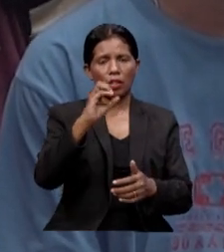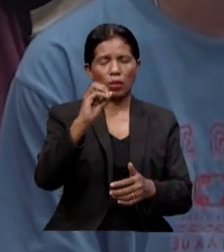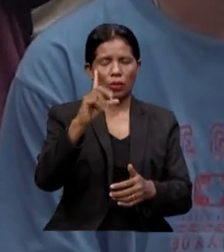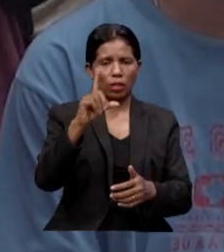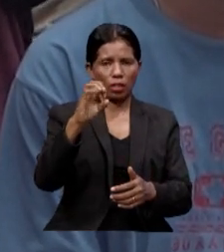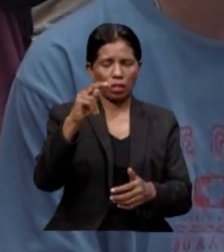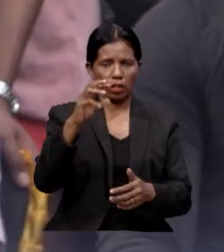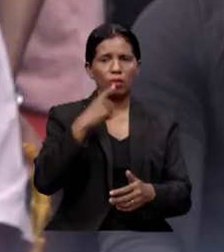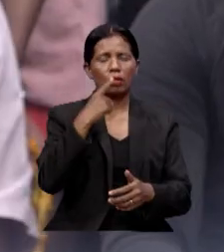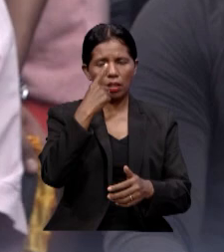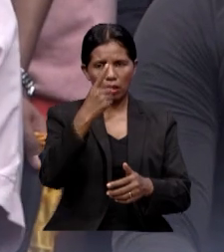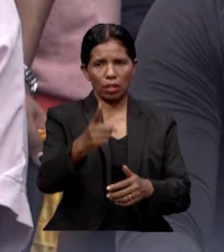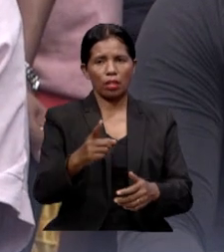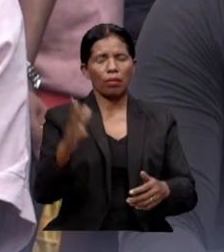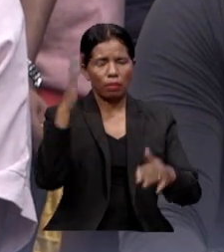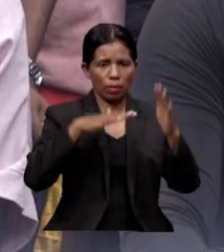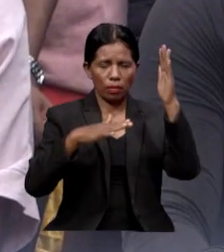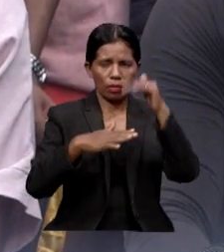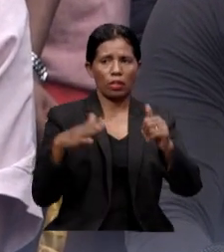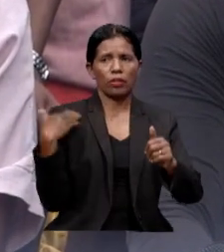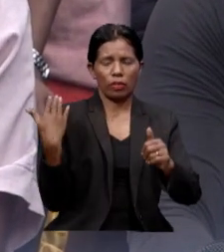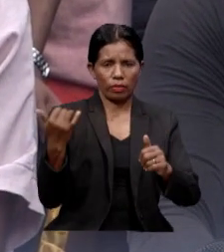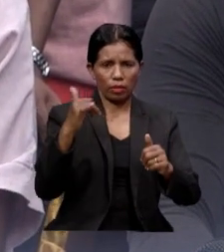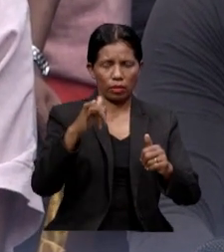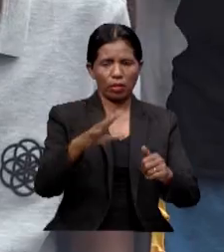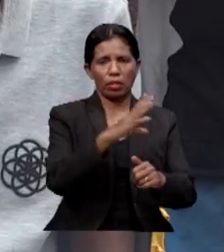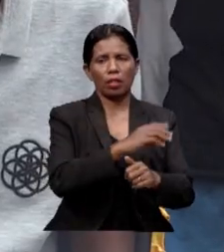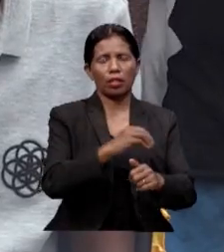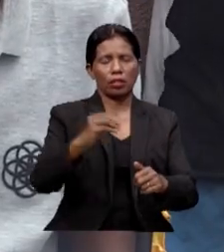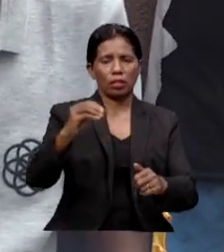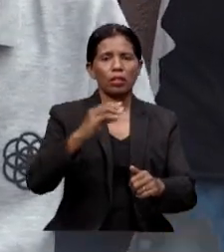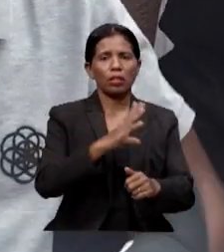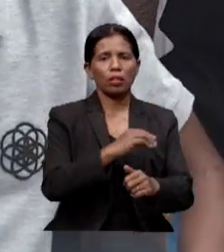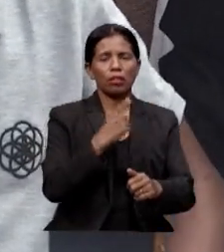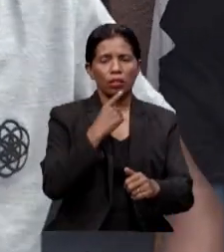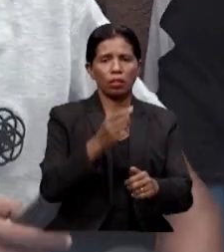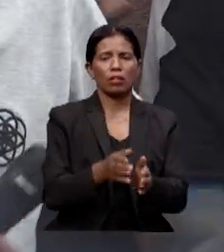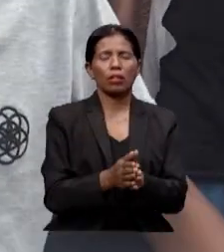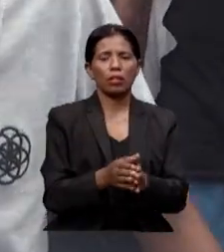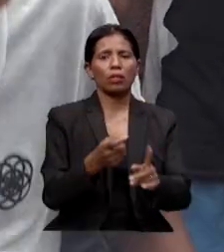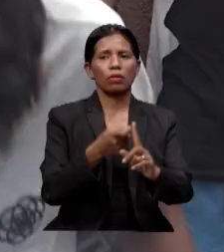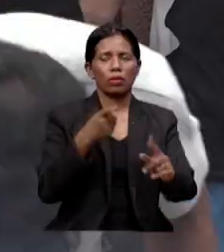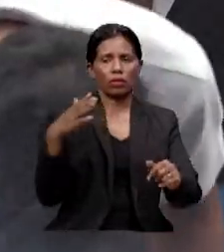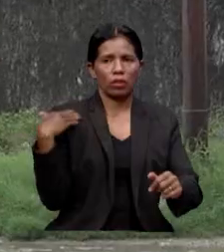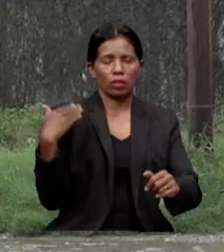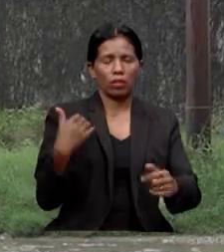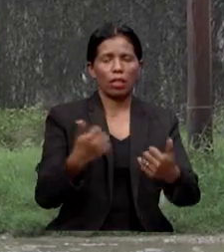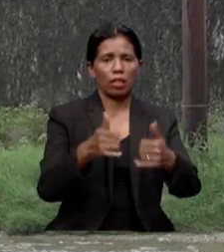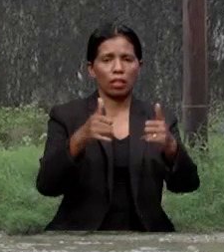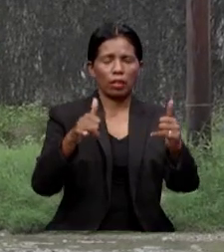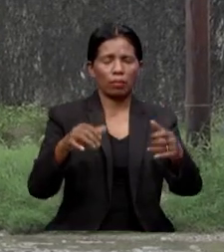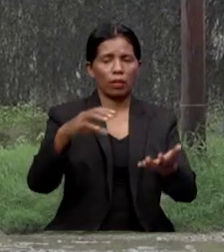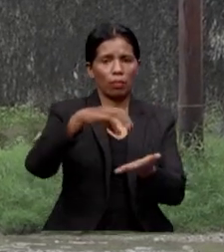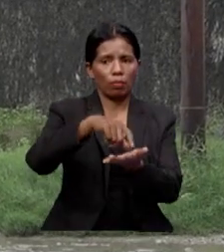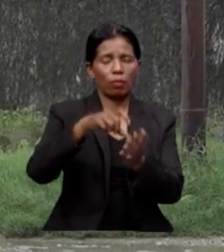Marques Teten, confrontação entre jovem Sira e a Califórnia Colhoun, Nihun Maihusi Zogu Bola Gulin,